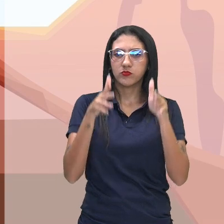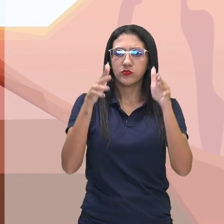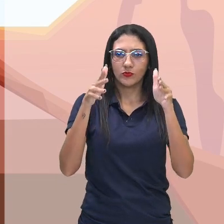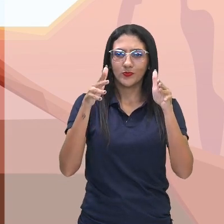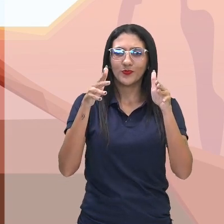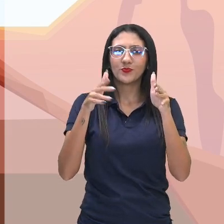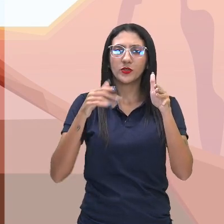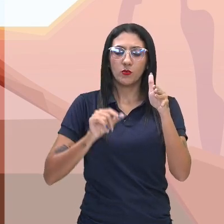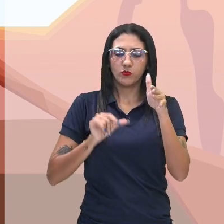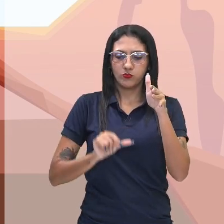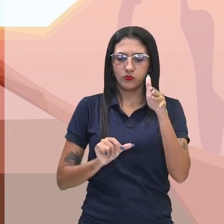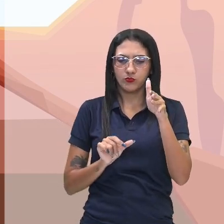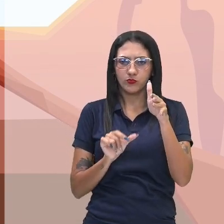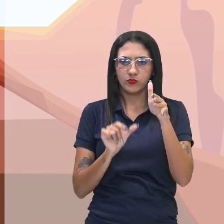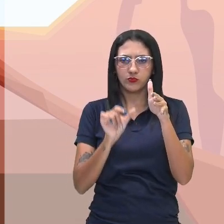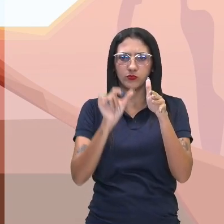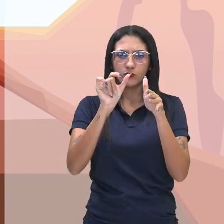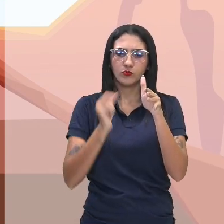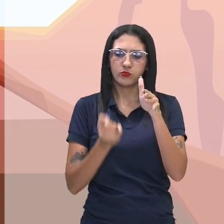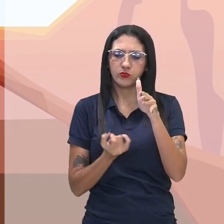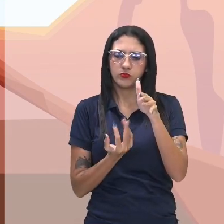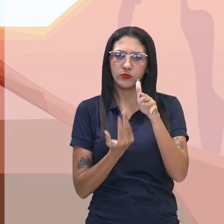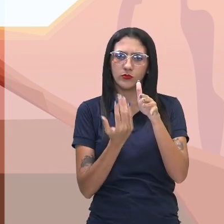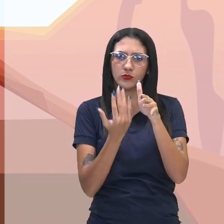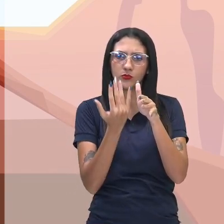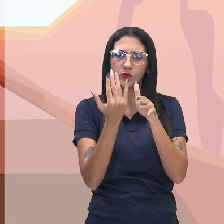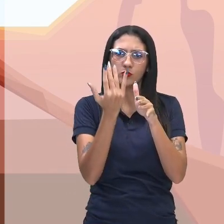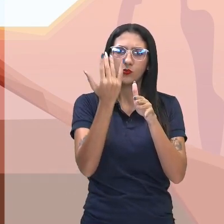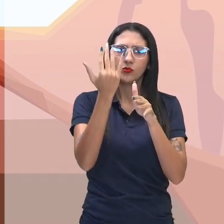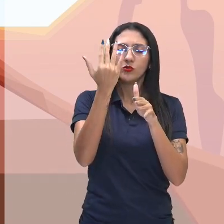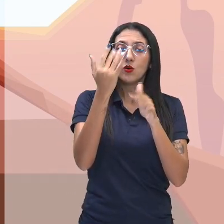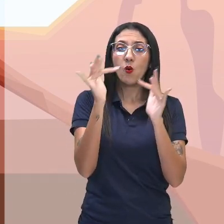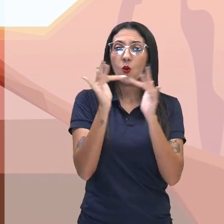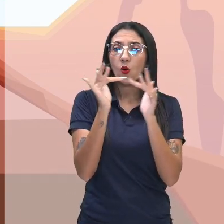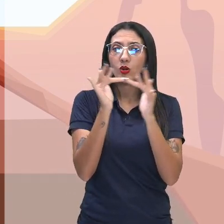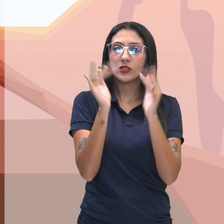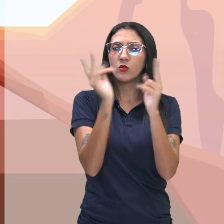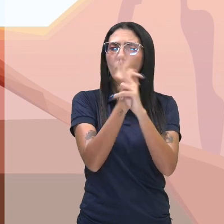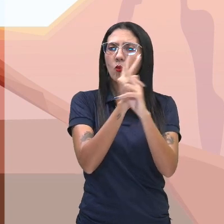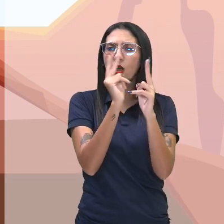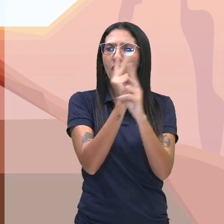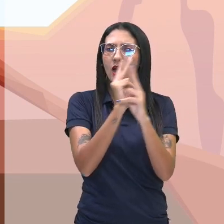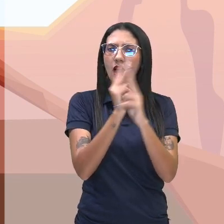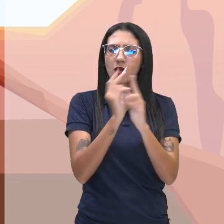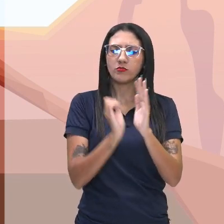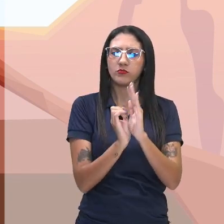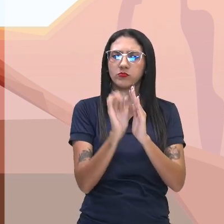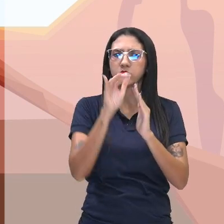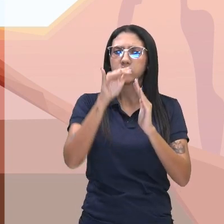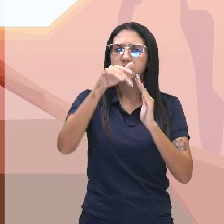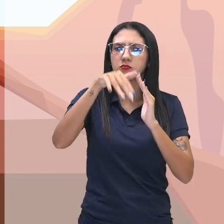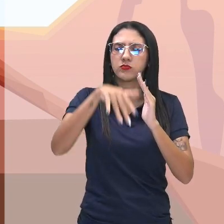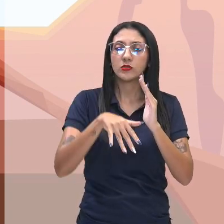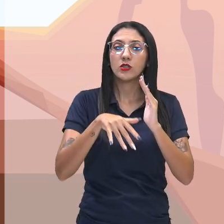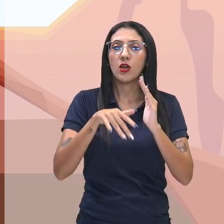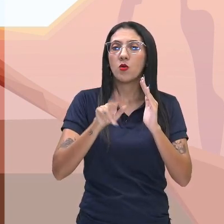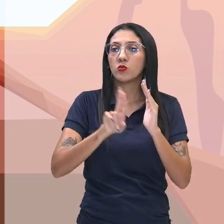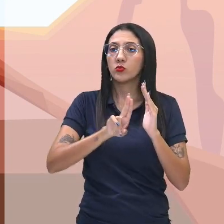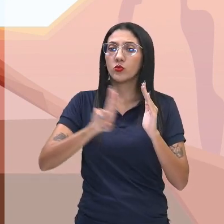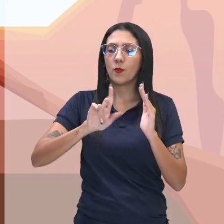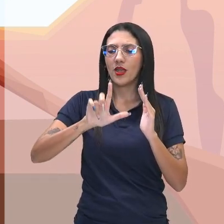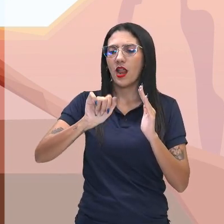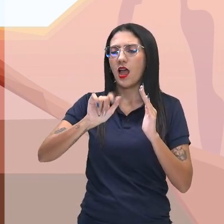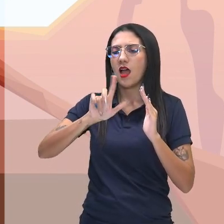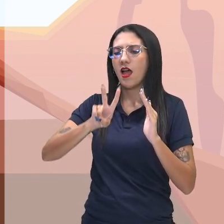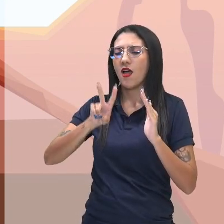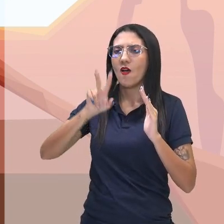Quando o magma chega à superfície e entra em contato com a atmosfera, passa a ser chamado de lava. Quando a